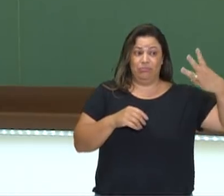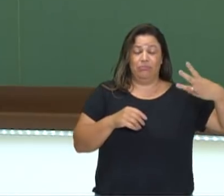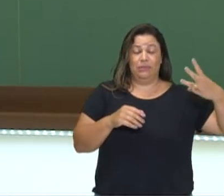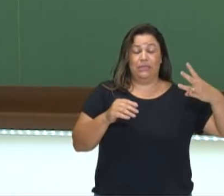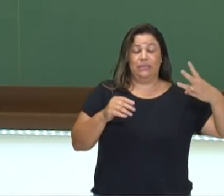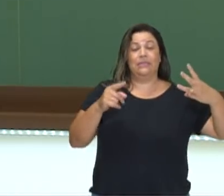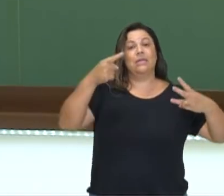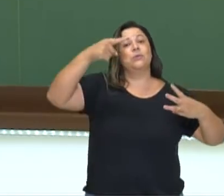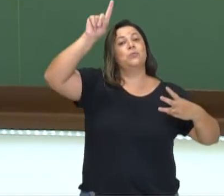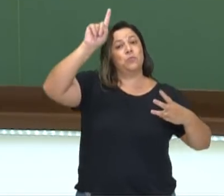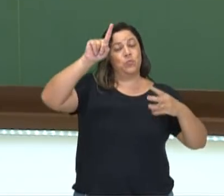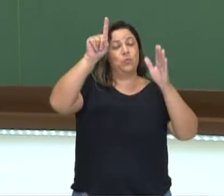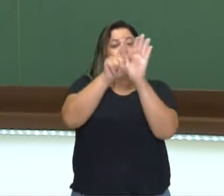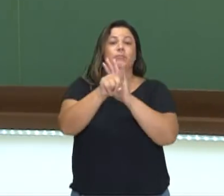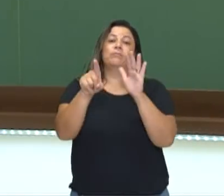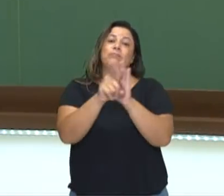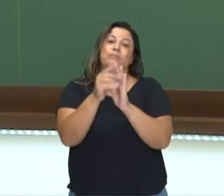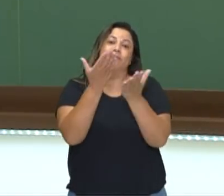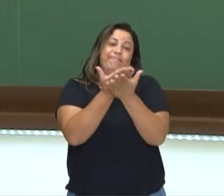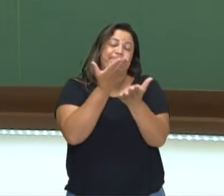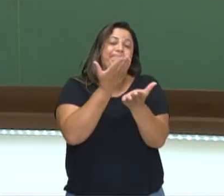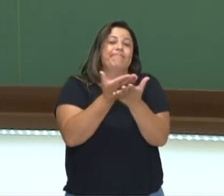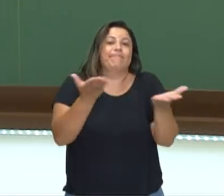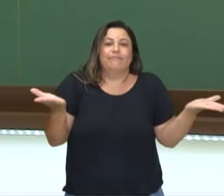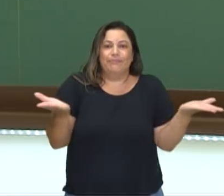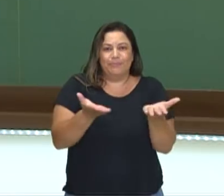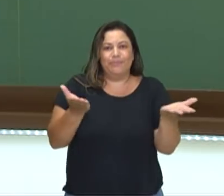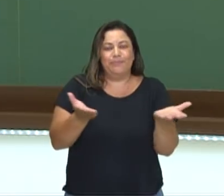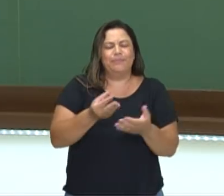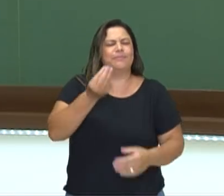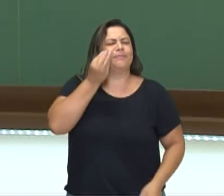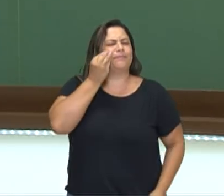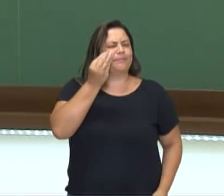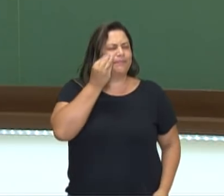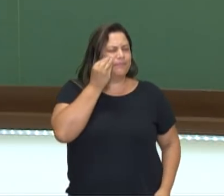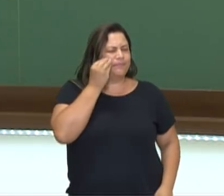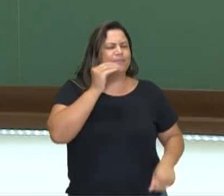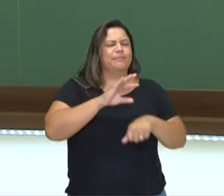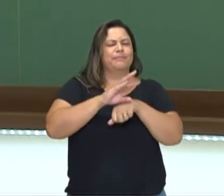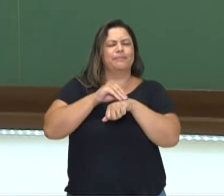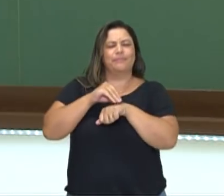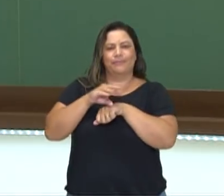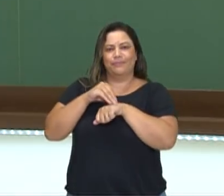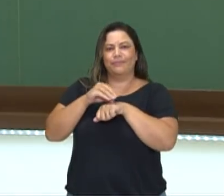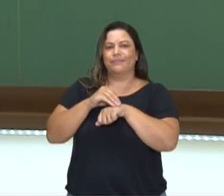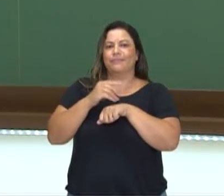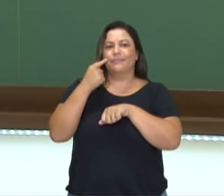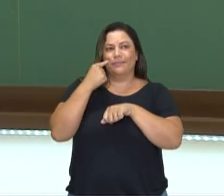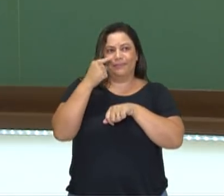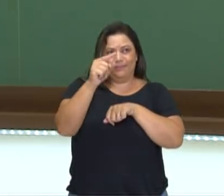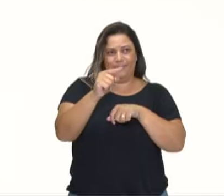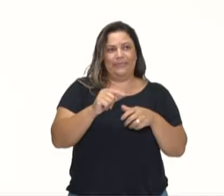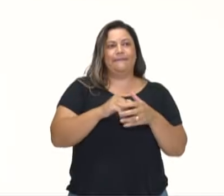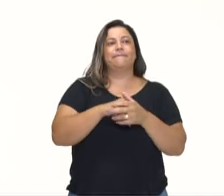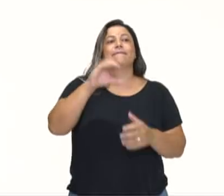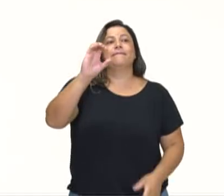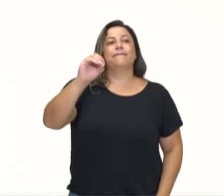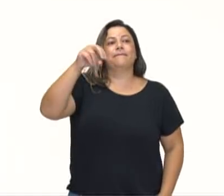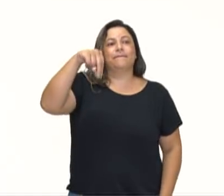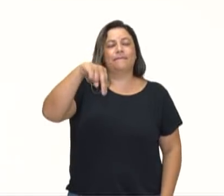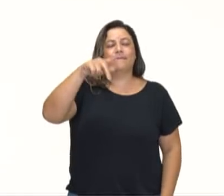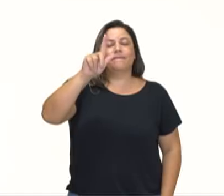último quiz da aula de hoje, para testar seu conhecimento, para ver se a gente está em sincronia. A